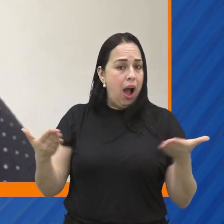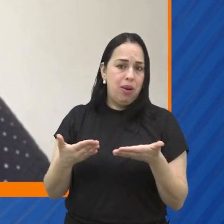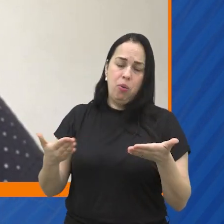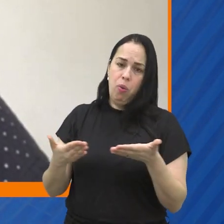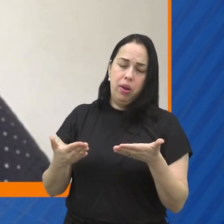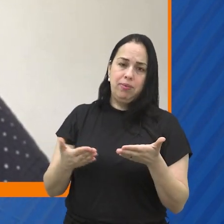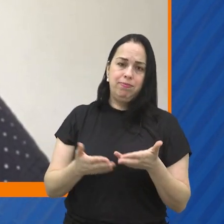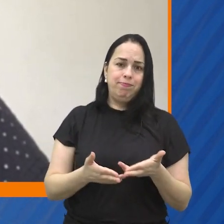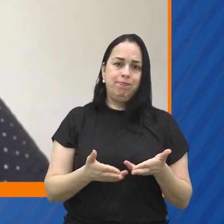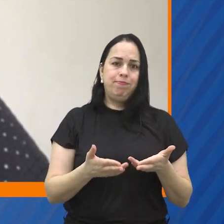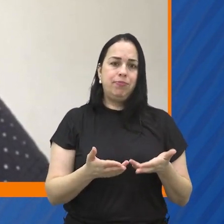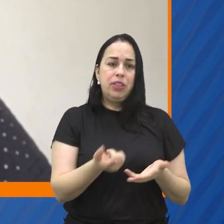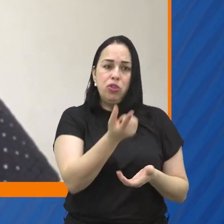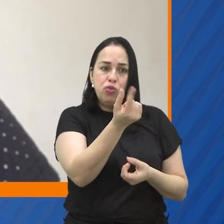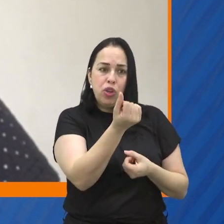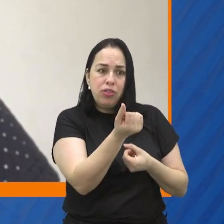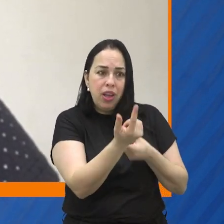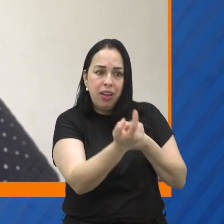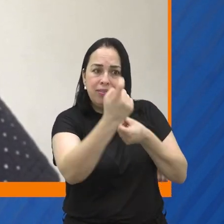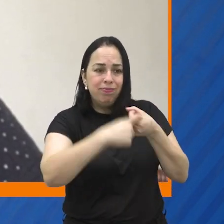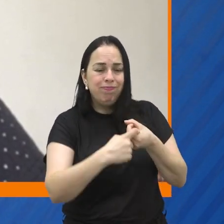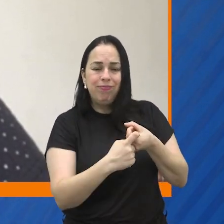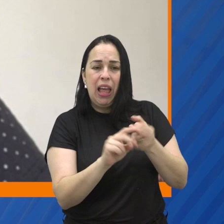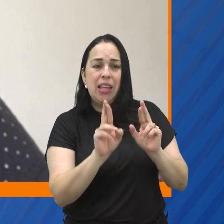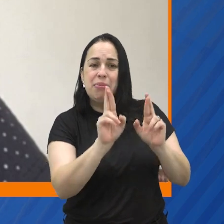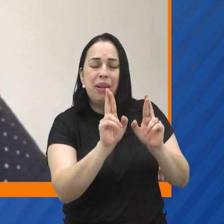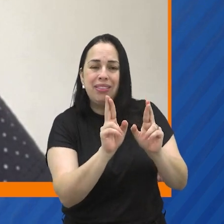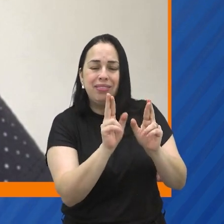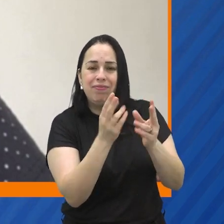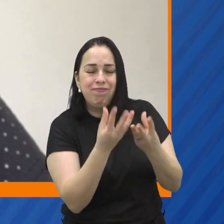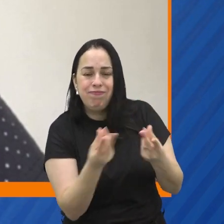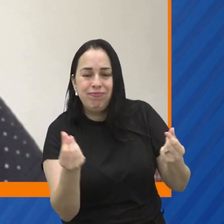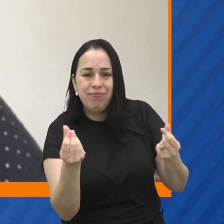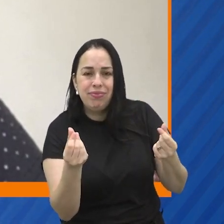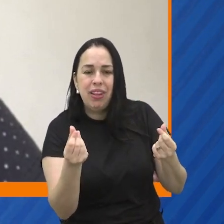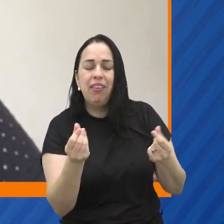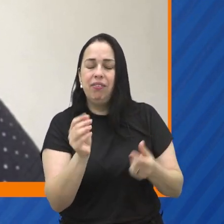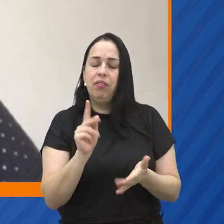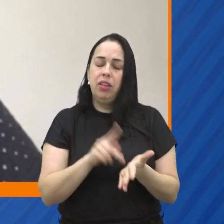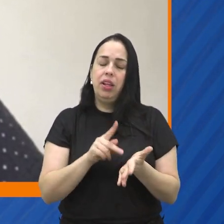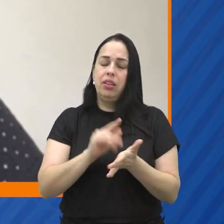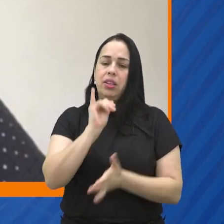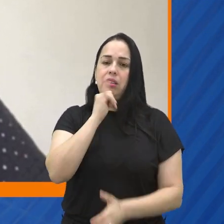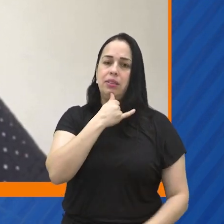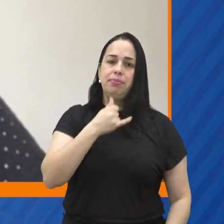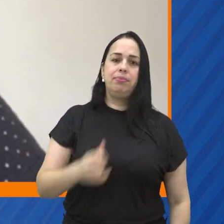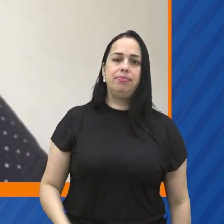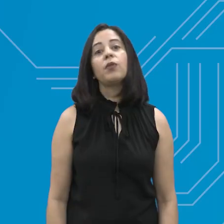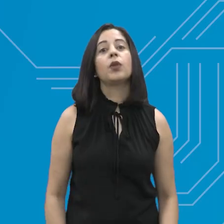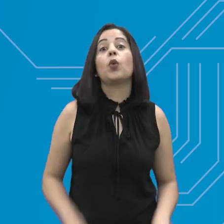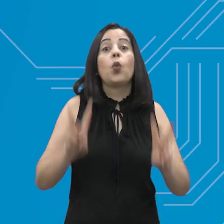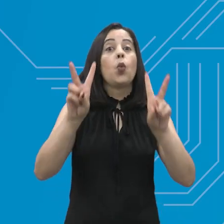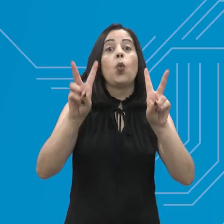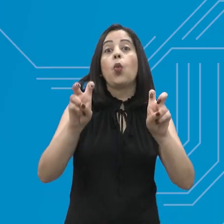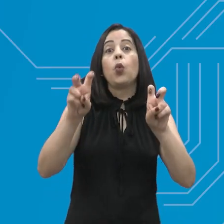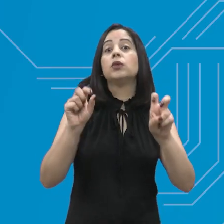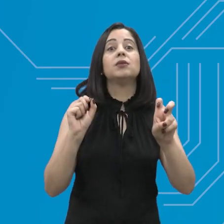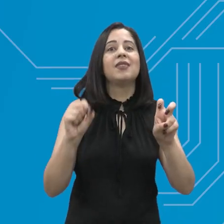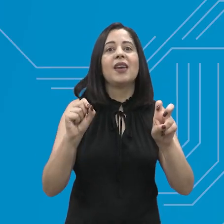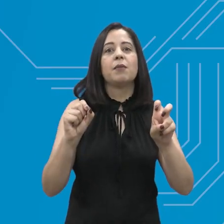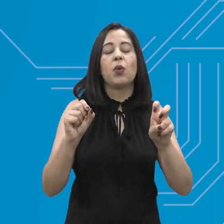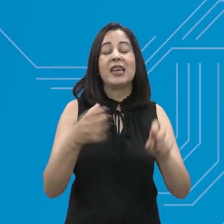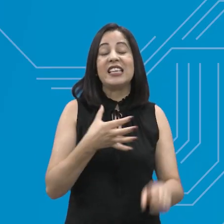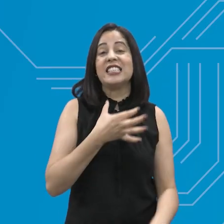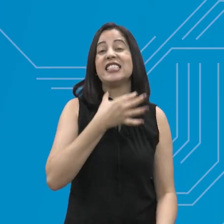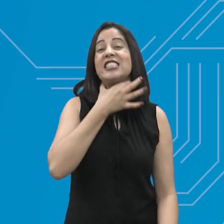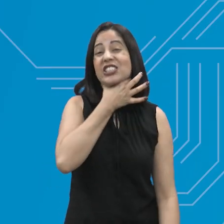temos esperança de receber e é triste mesmo, muito triste. Nosso assunto agora